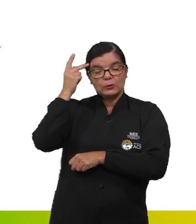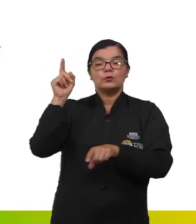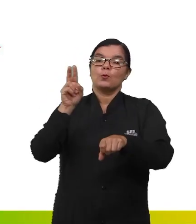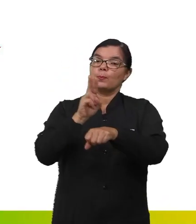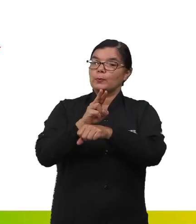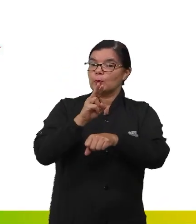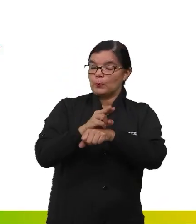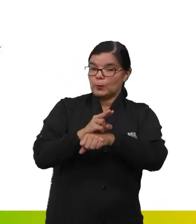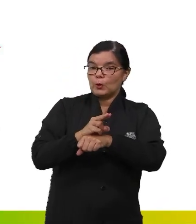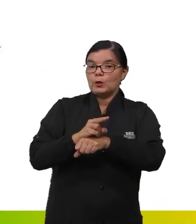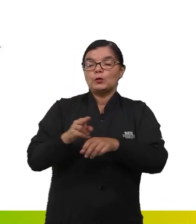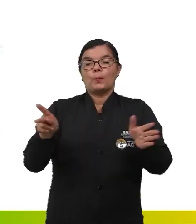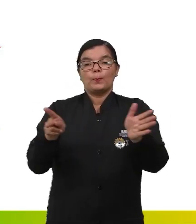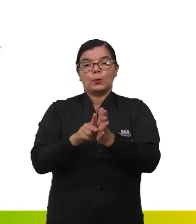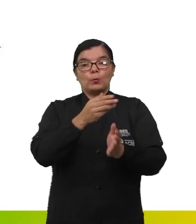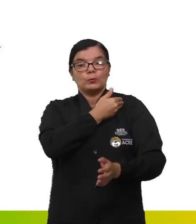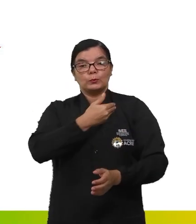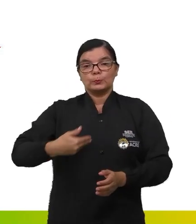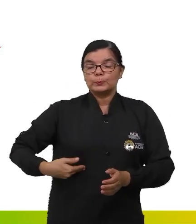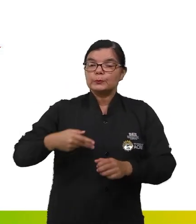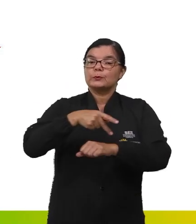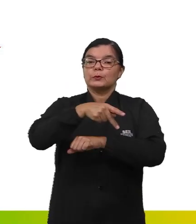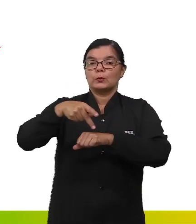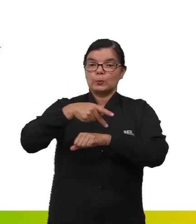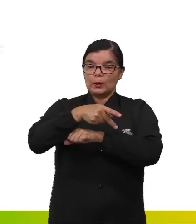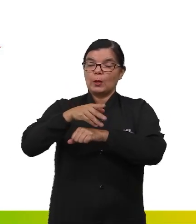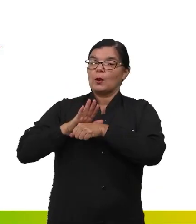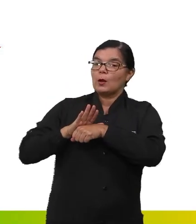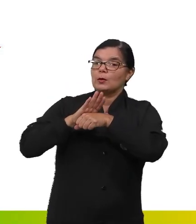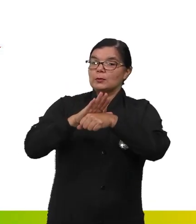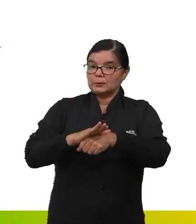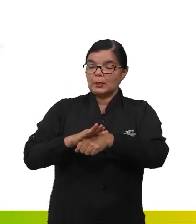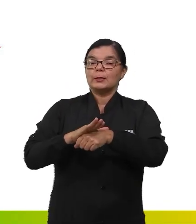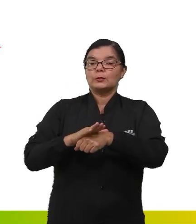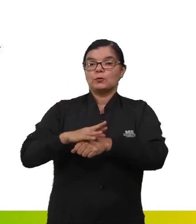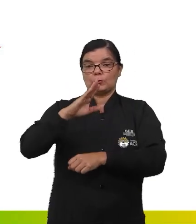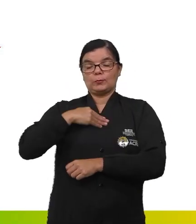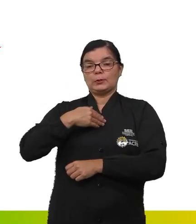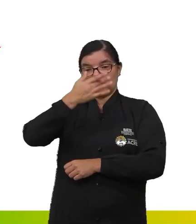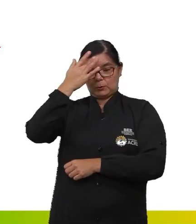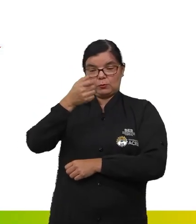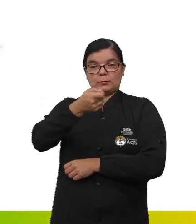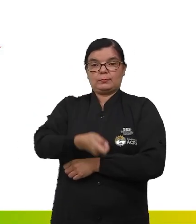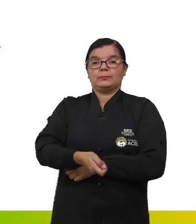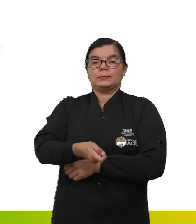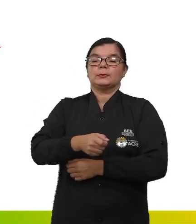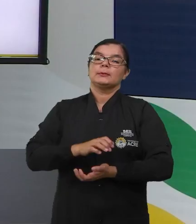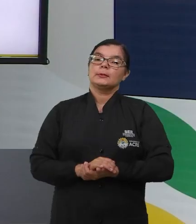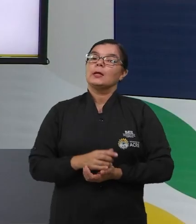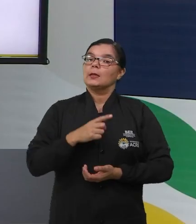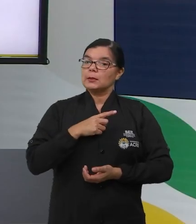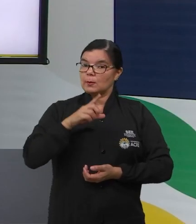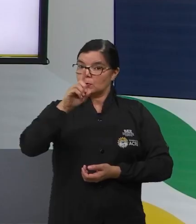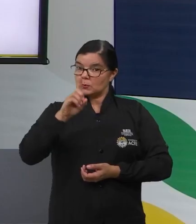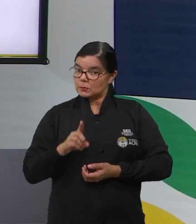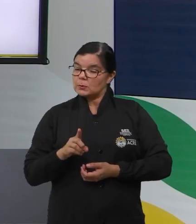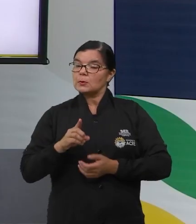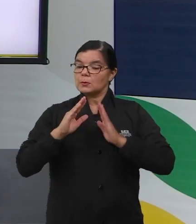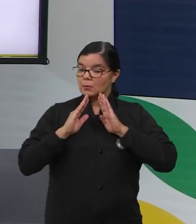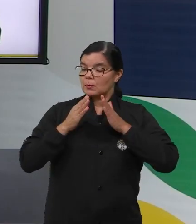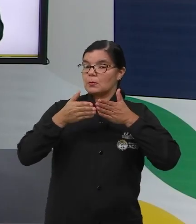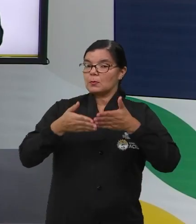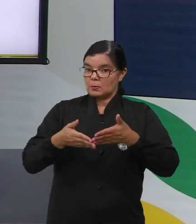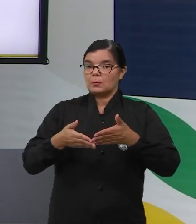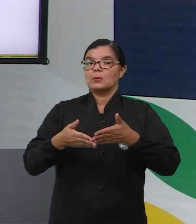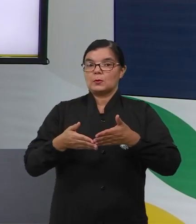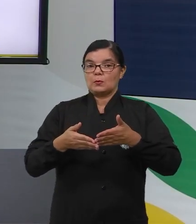proteger o patrimônio público e social do país, colaborar com as autoridades. Aqui temos os direitos direcionados